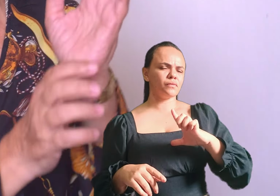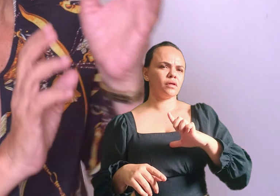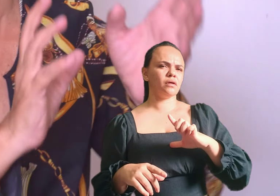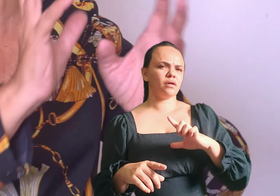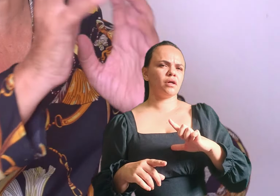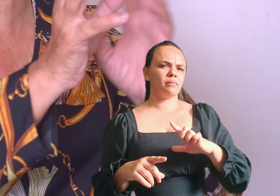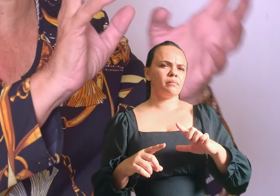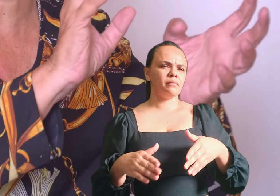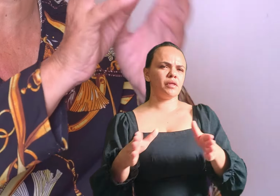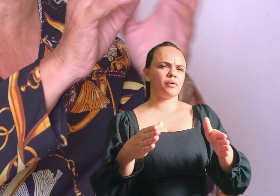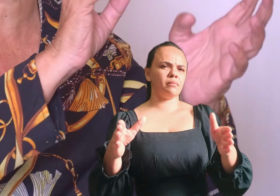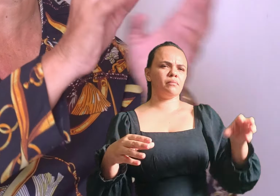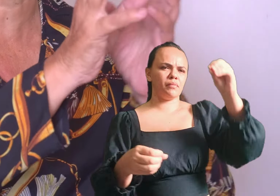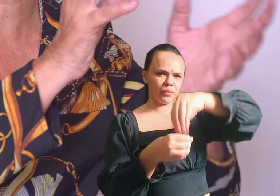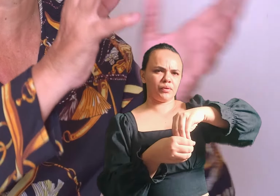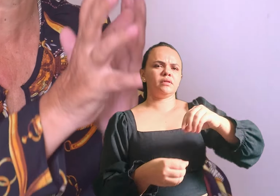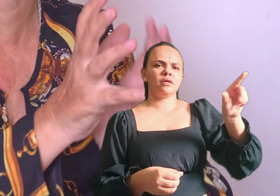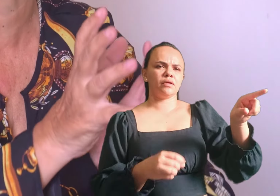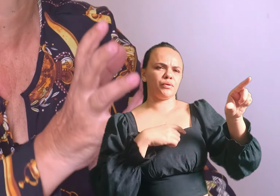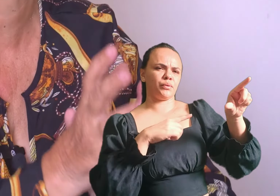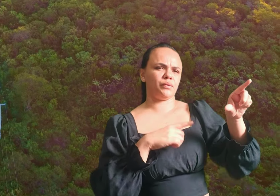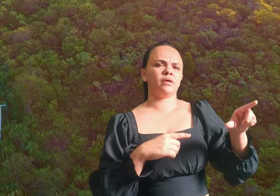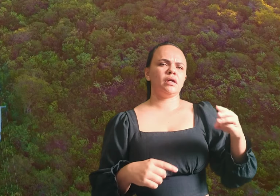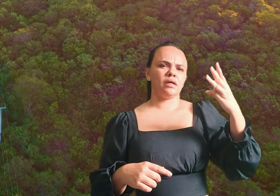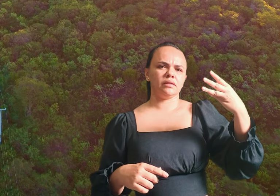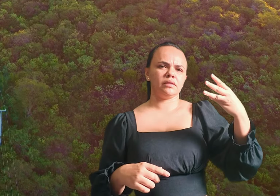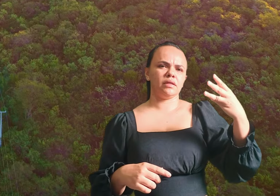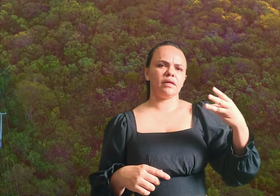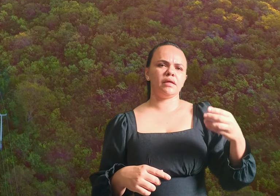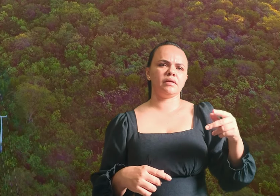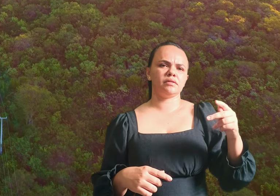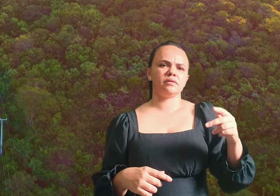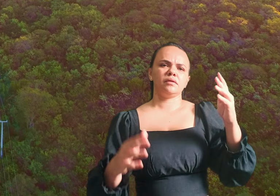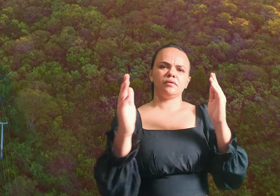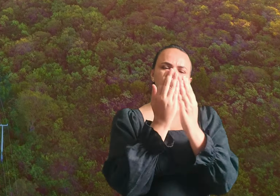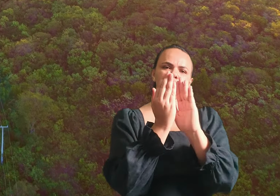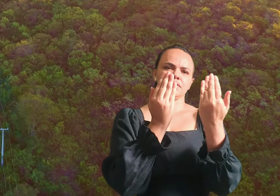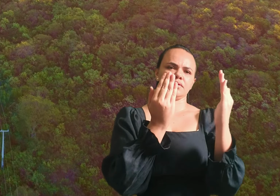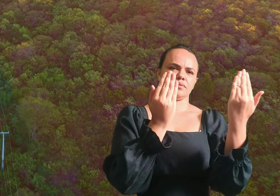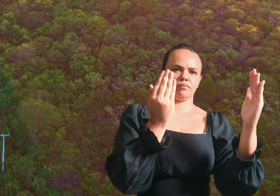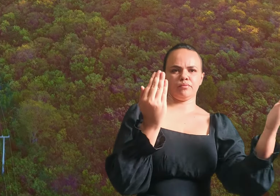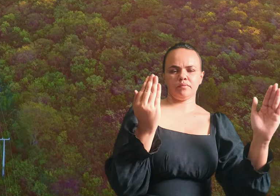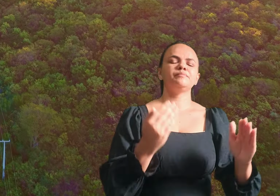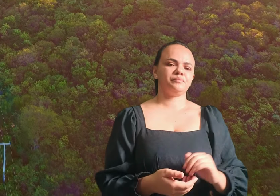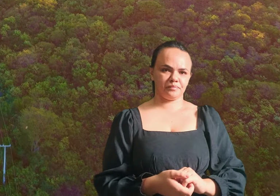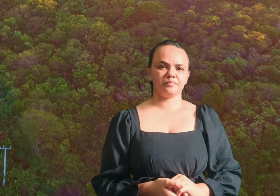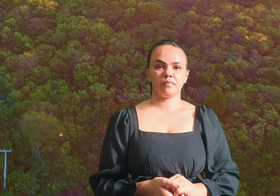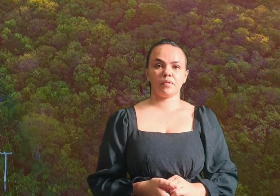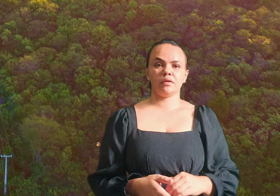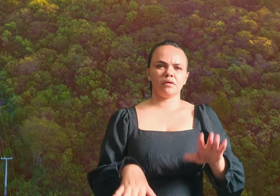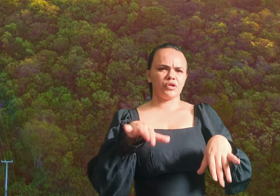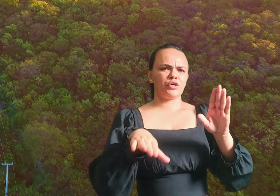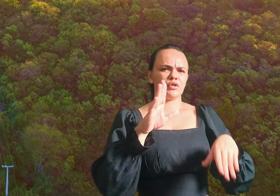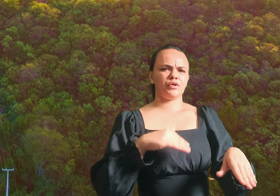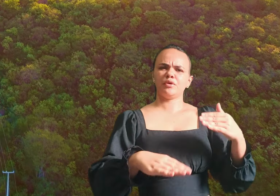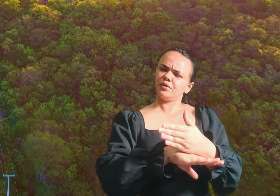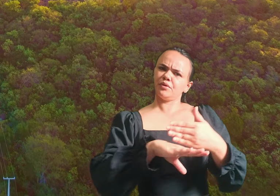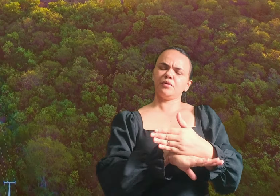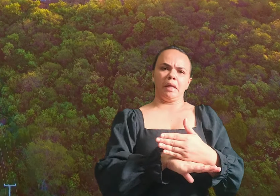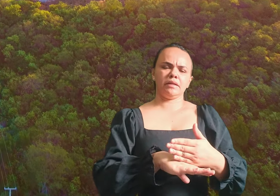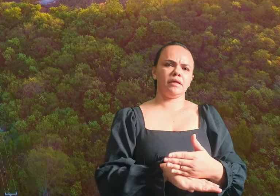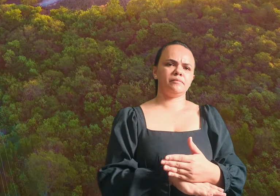dentro do que antes a gente chamava de Três Porteiras então quando Luiz Gomes chega por aqui provavelmente ele vai entrar pela pela